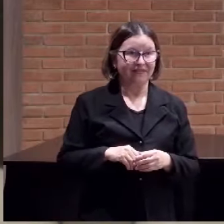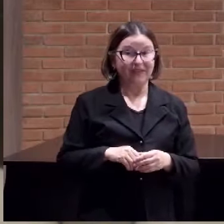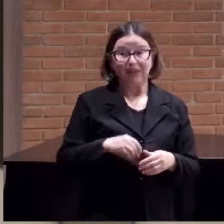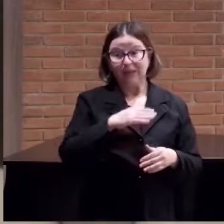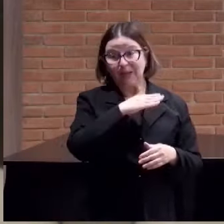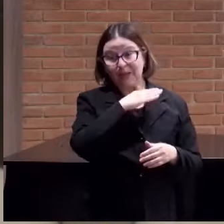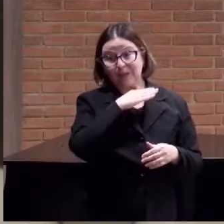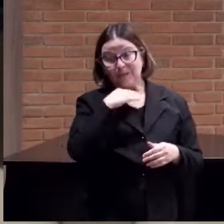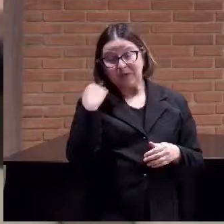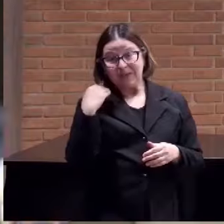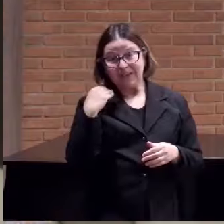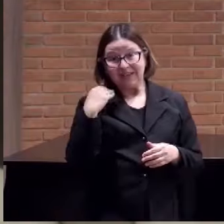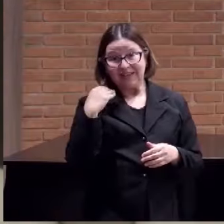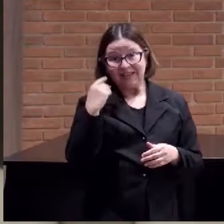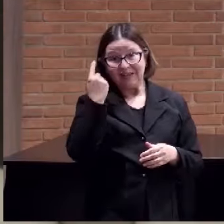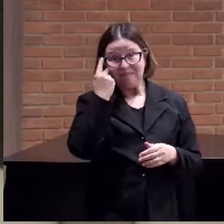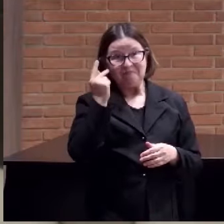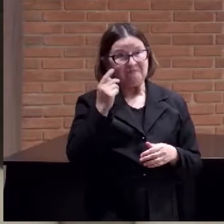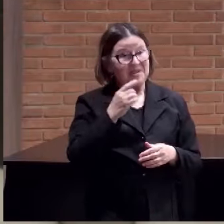Morrer para não ter medo da morte.